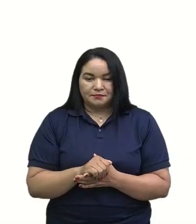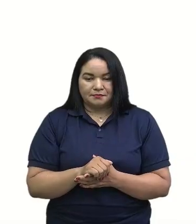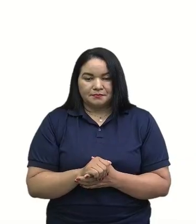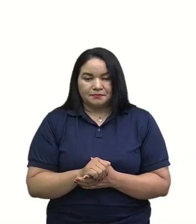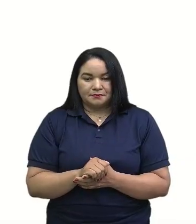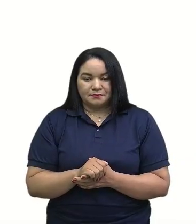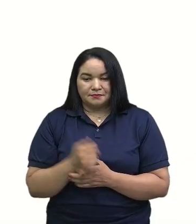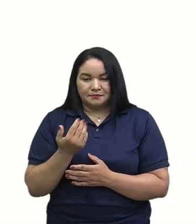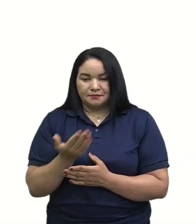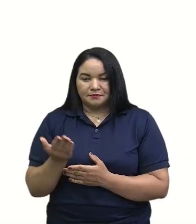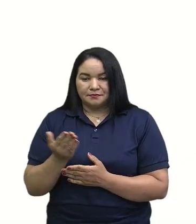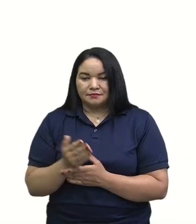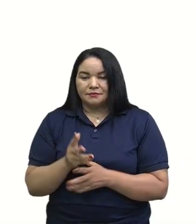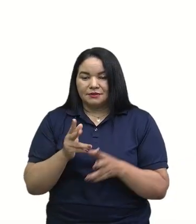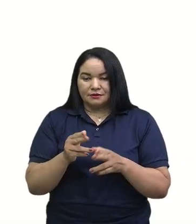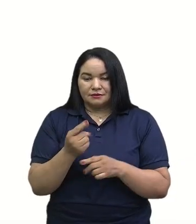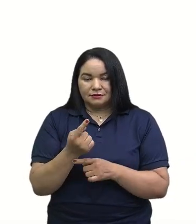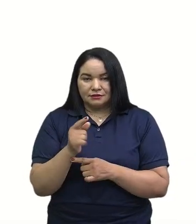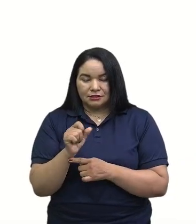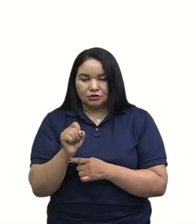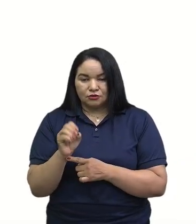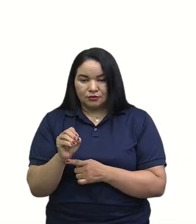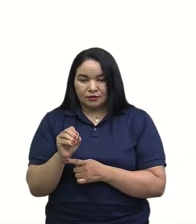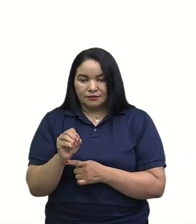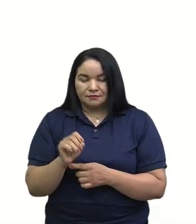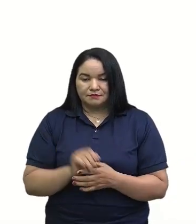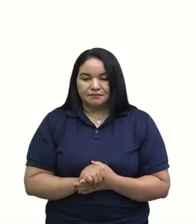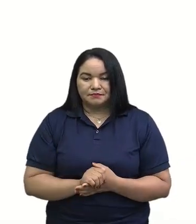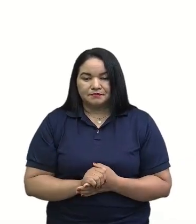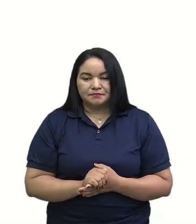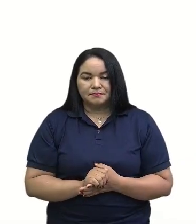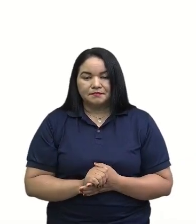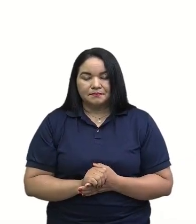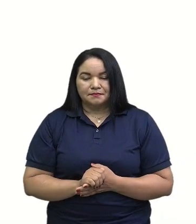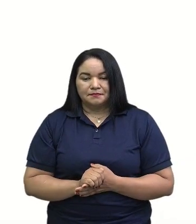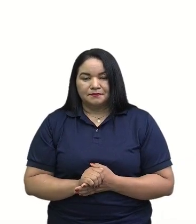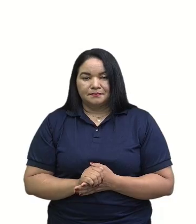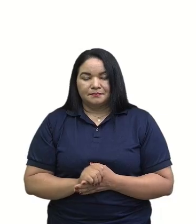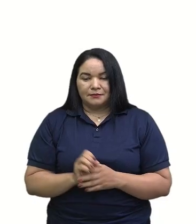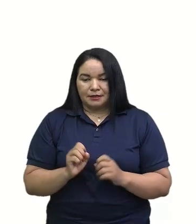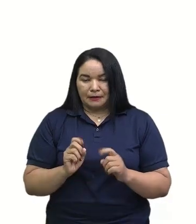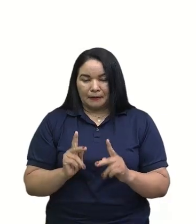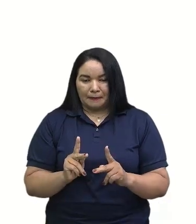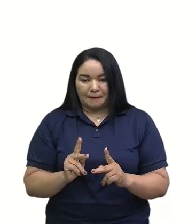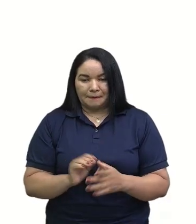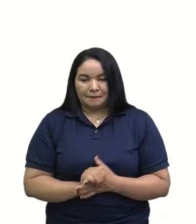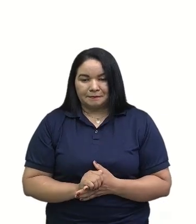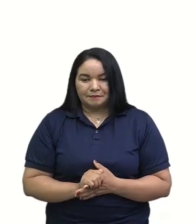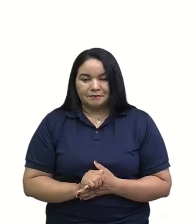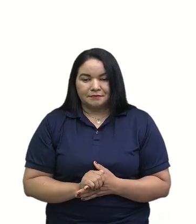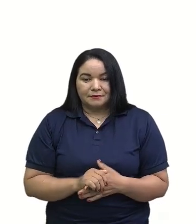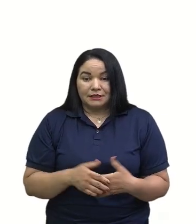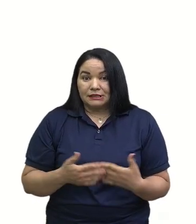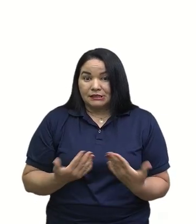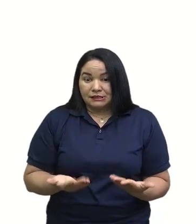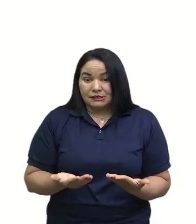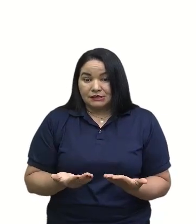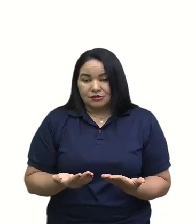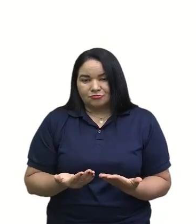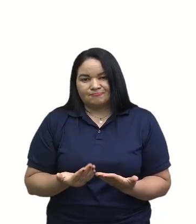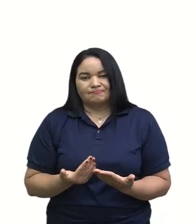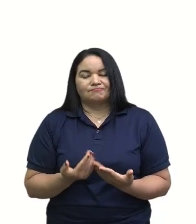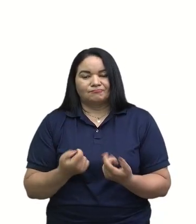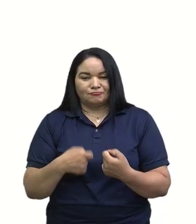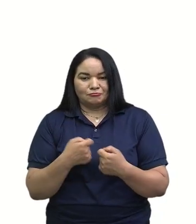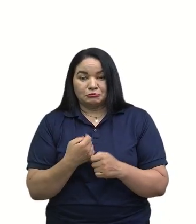mais 11 igual a 180. Tudo bem? E agora? Agora vamos encontrar o valor do